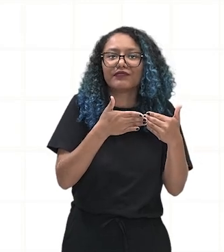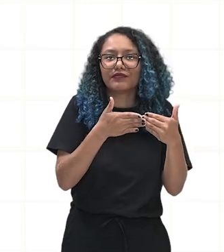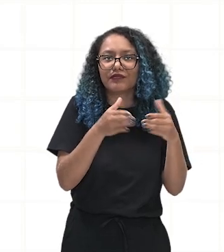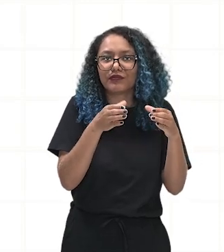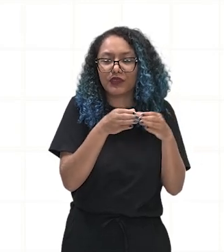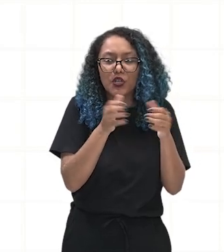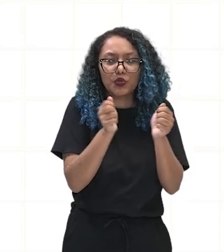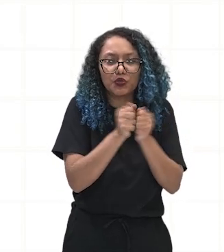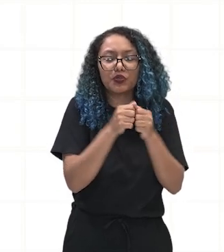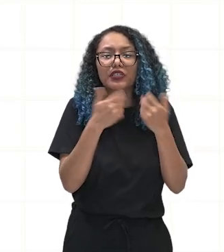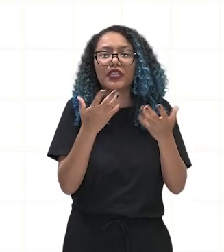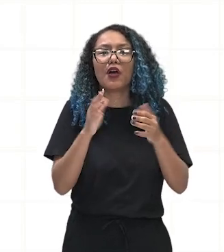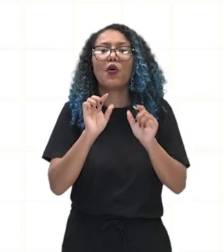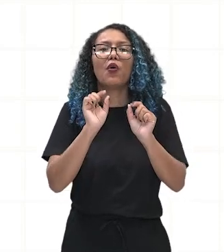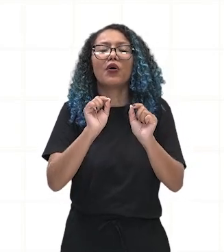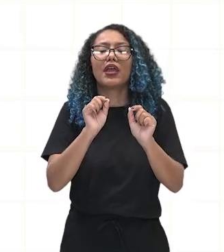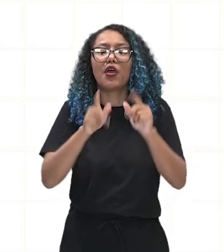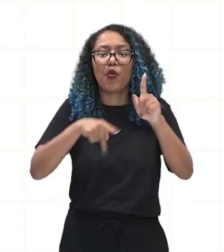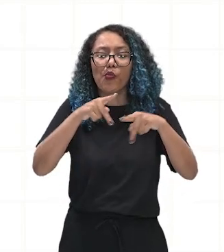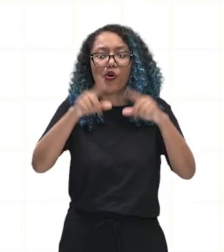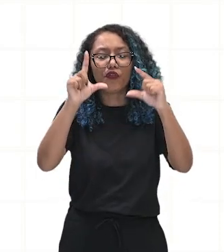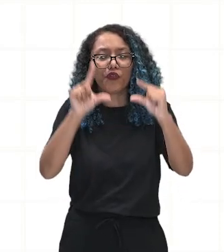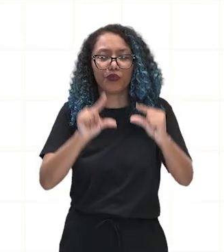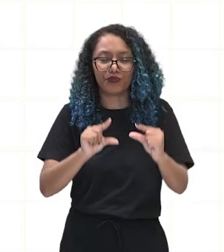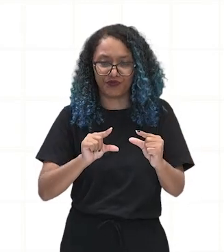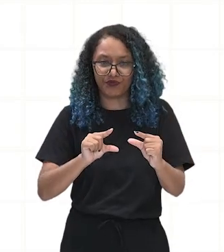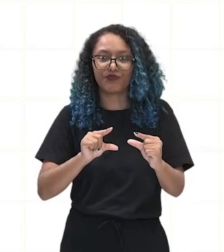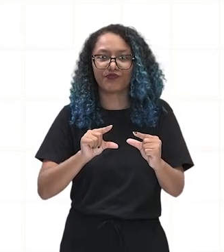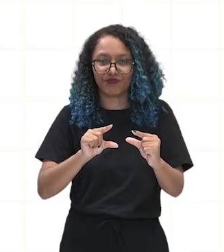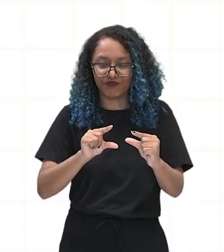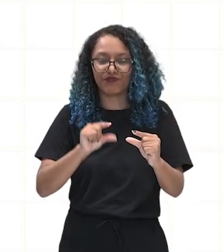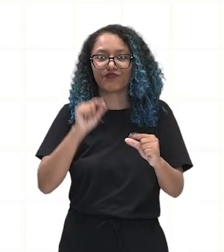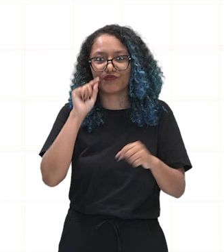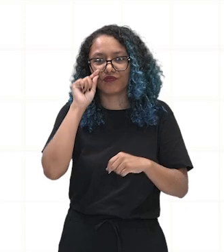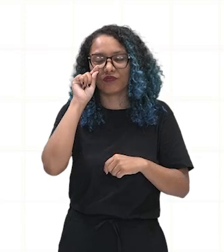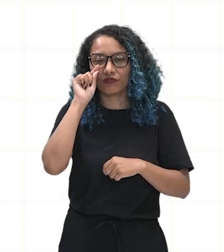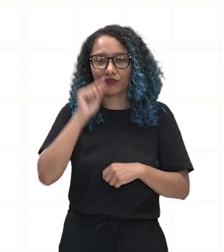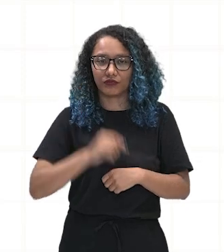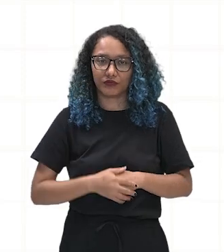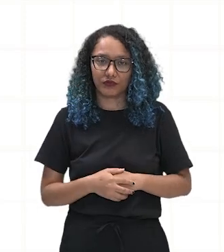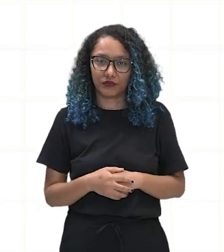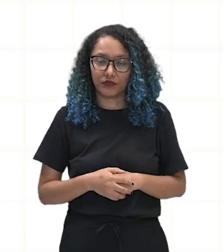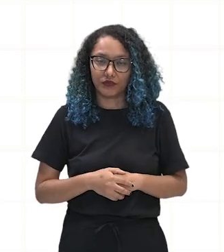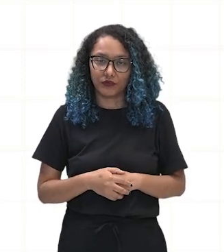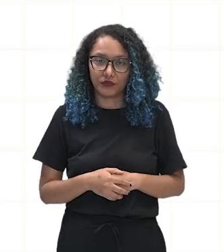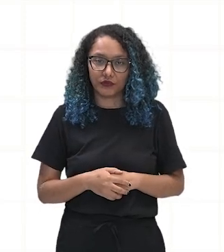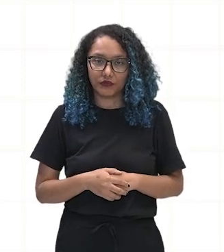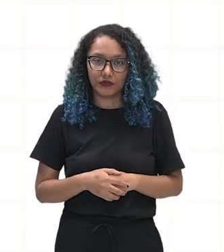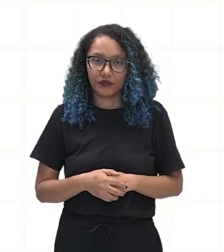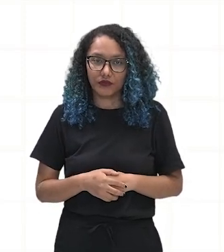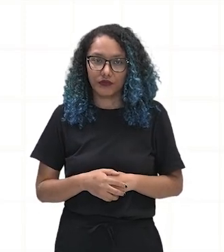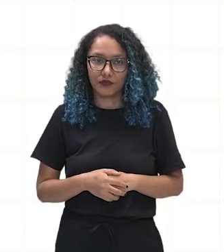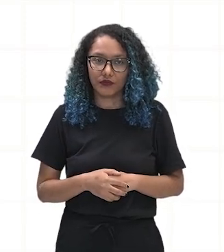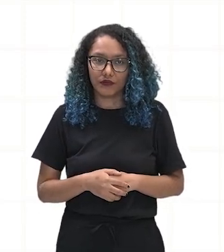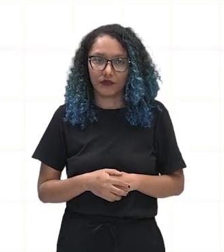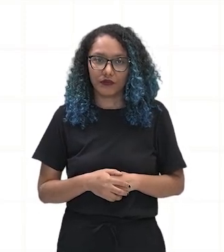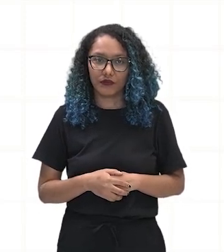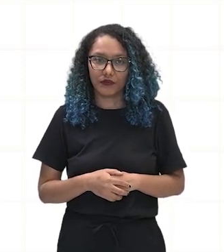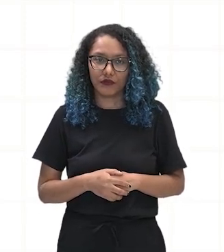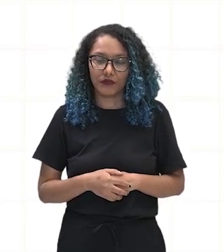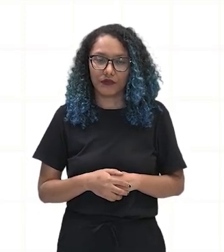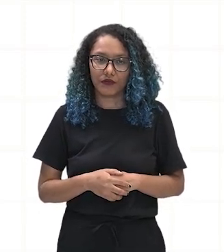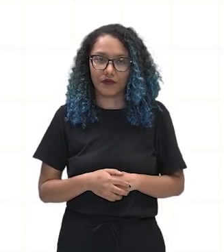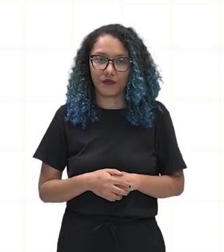Europa? Uma redução da população, né? Nós vamos ver a diminuição da população, e isso vai também trazer